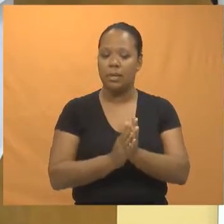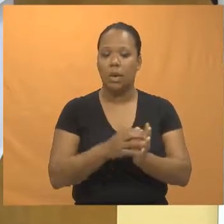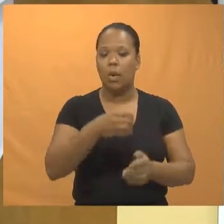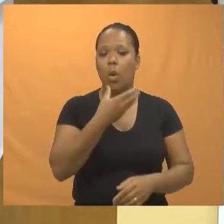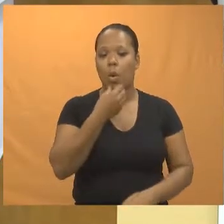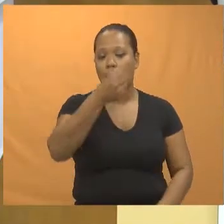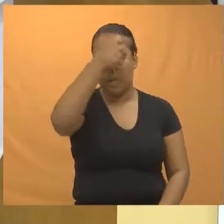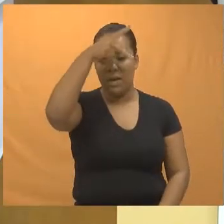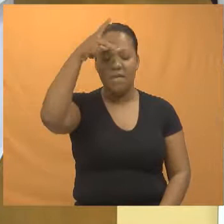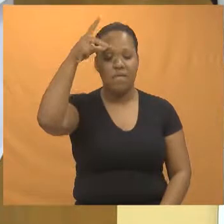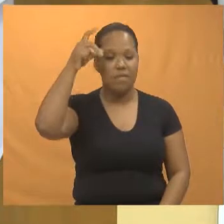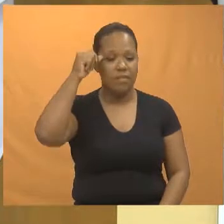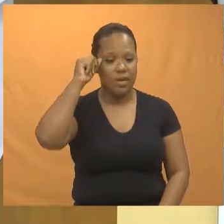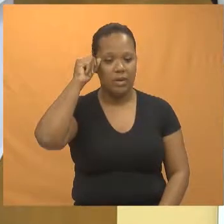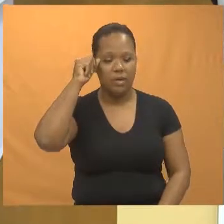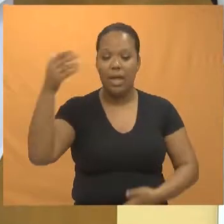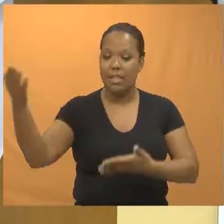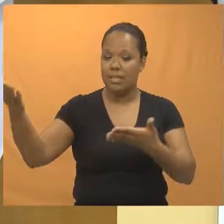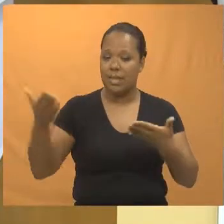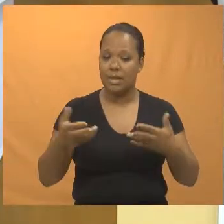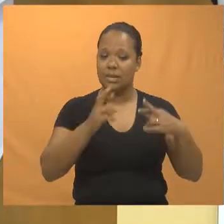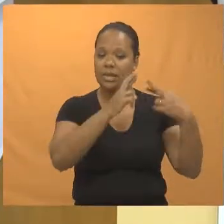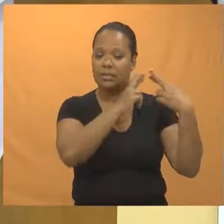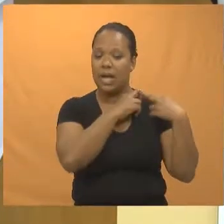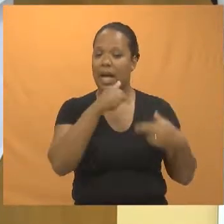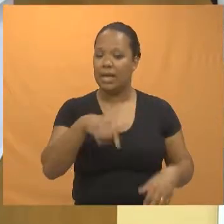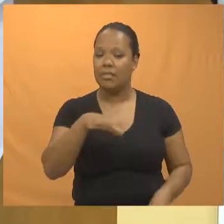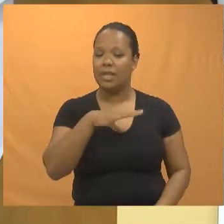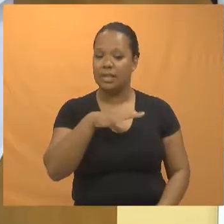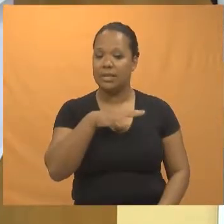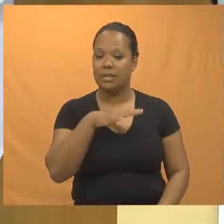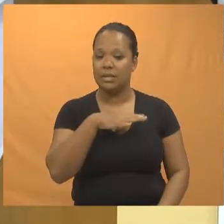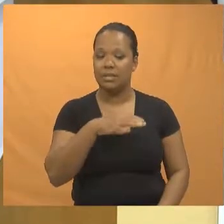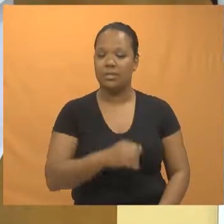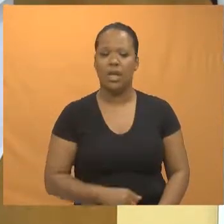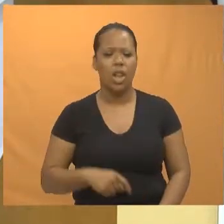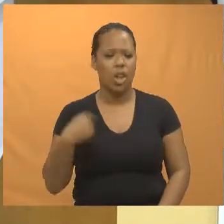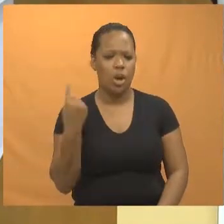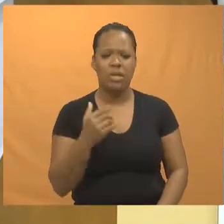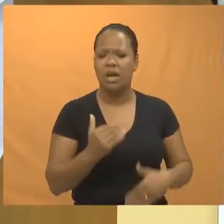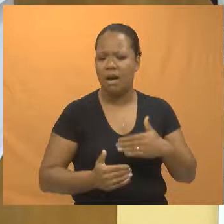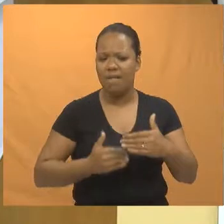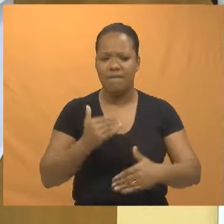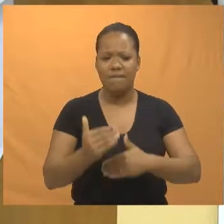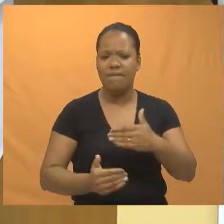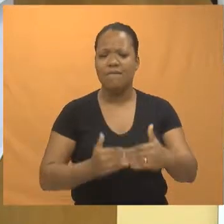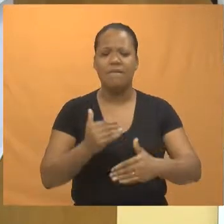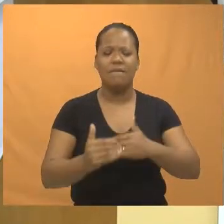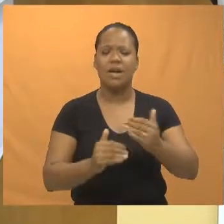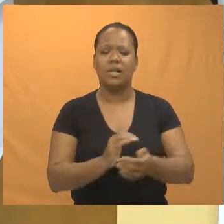estar trazendo essa responsabilidade para si, para o município, para que a gente possa avançar Jacareí, para que a gente